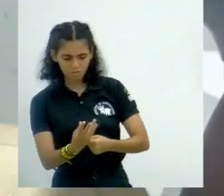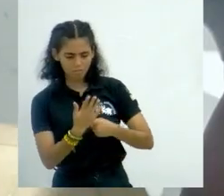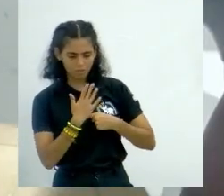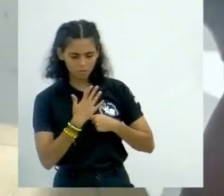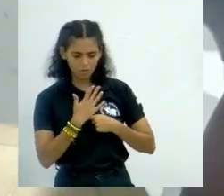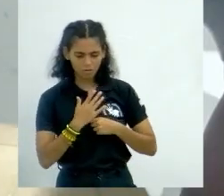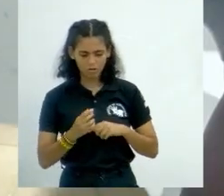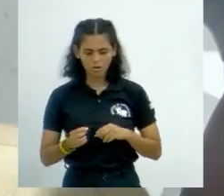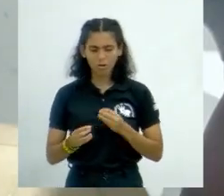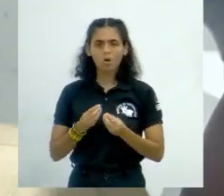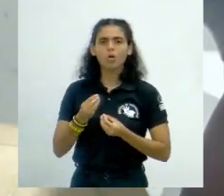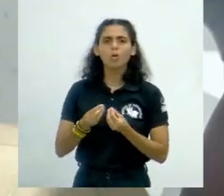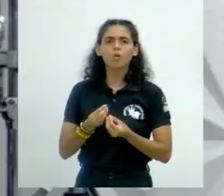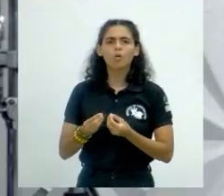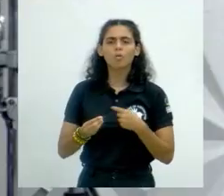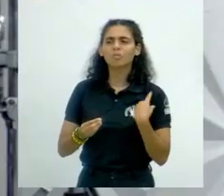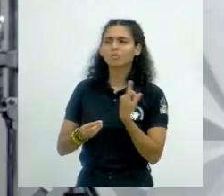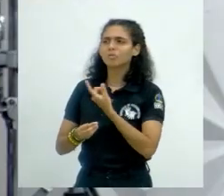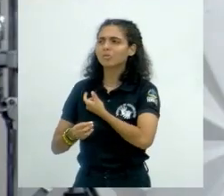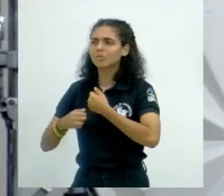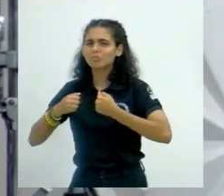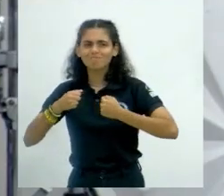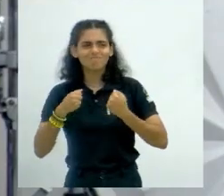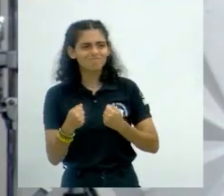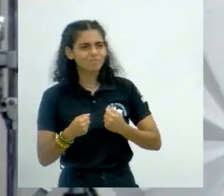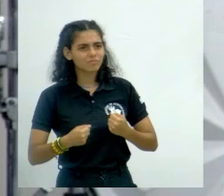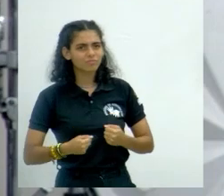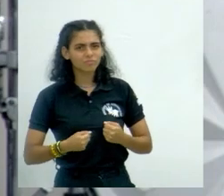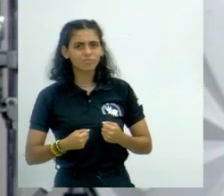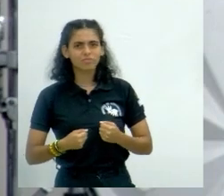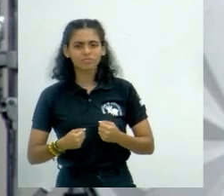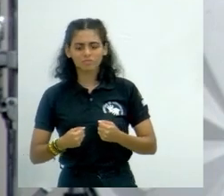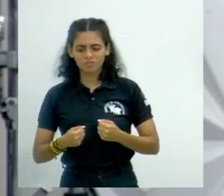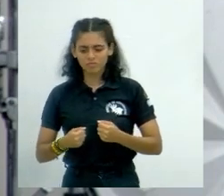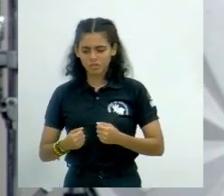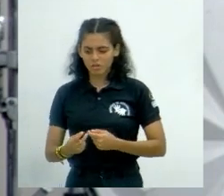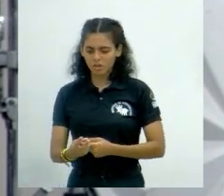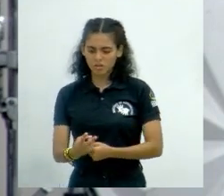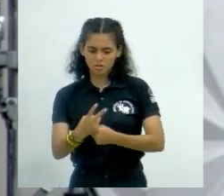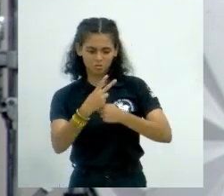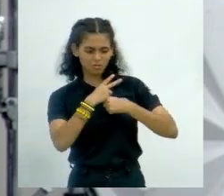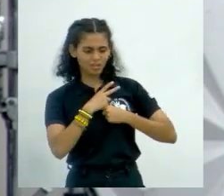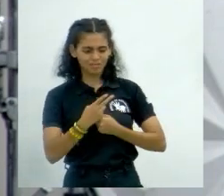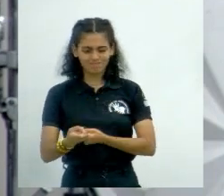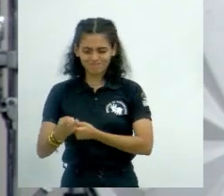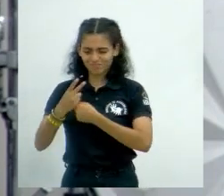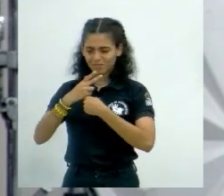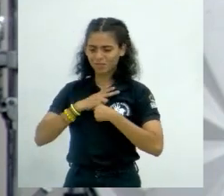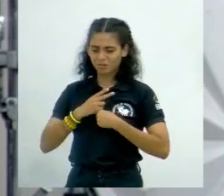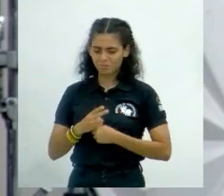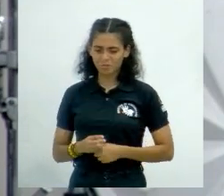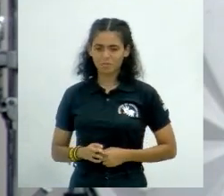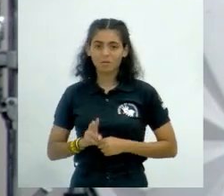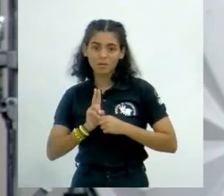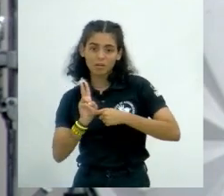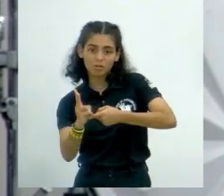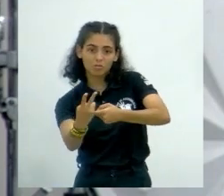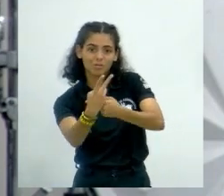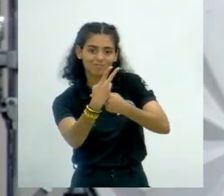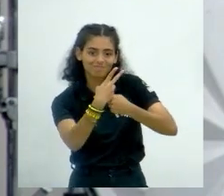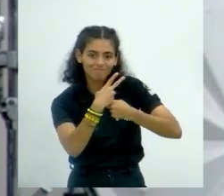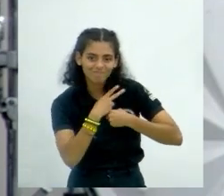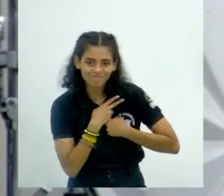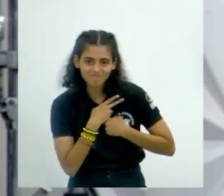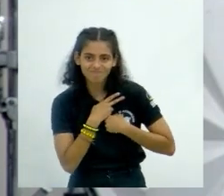e a gente perde a perspectiva de Deus. Os olhos acabam sendo voltados para nós e